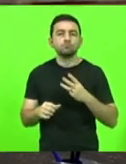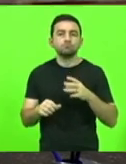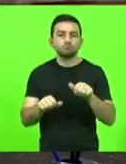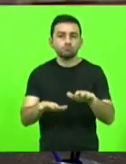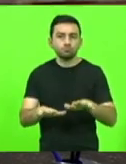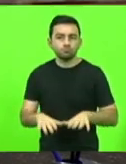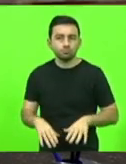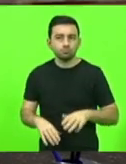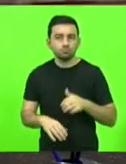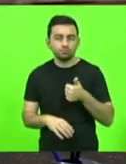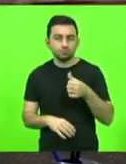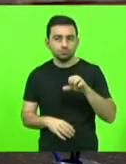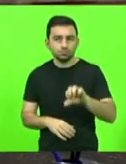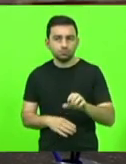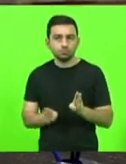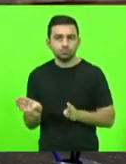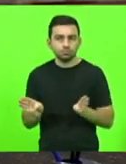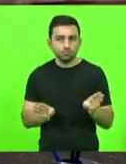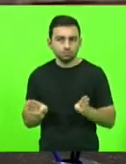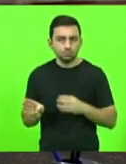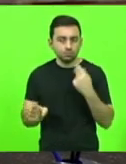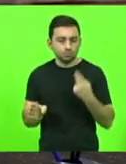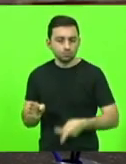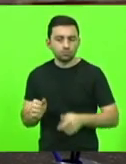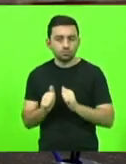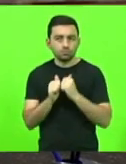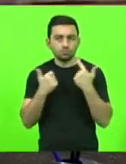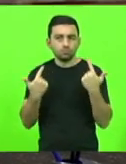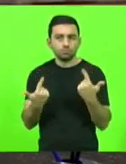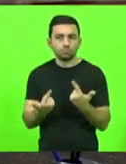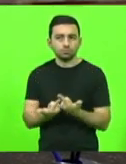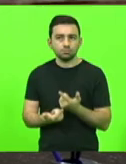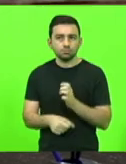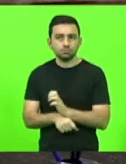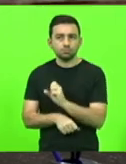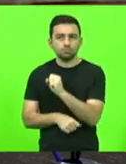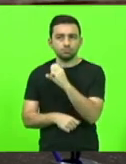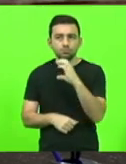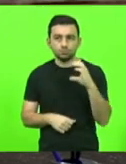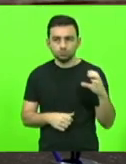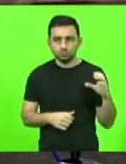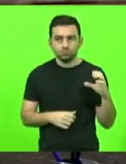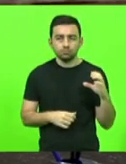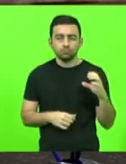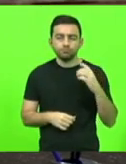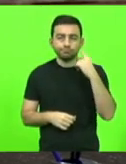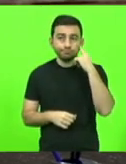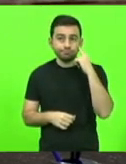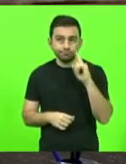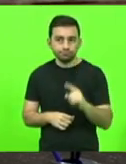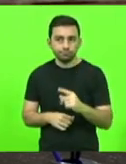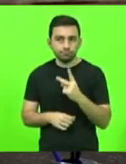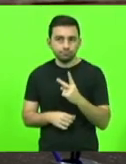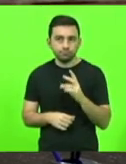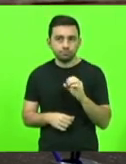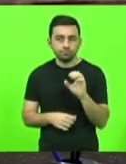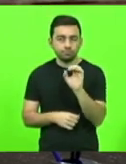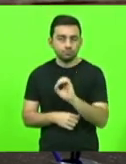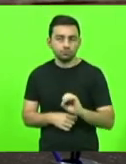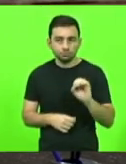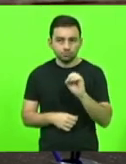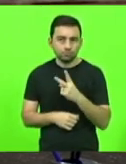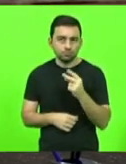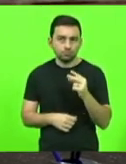19ª legislatura da Assembleia Legislativa do Estado de Santa Catarina, realizada em 20 de outubro de 2021.